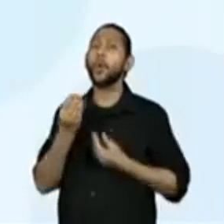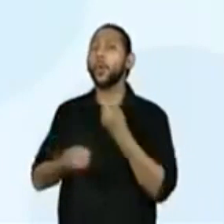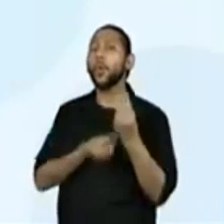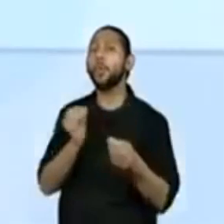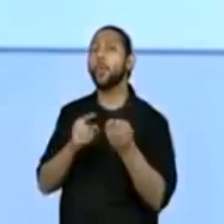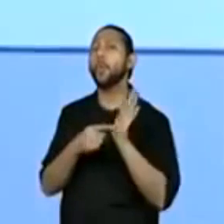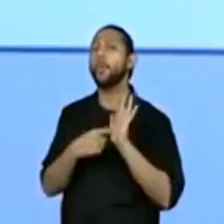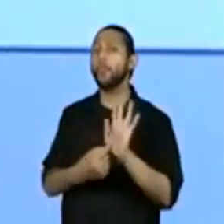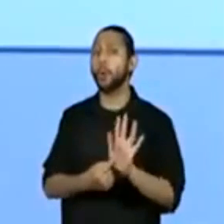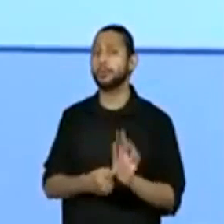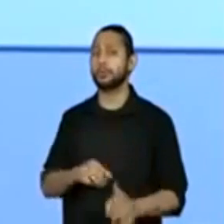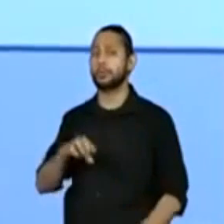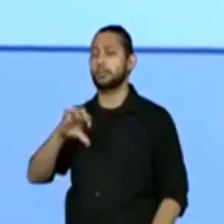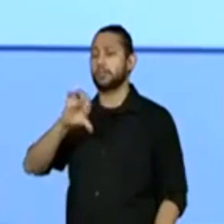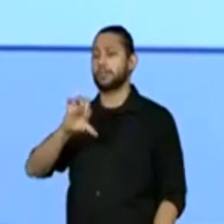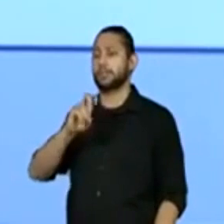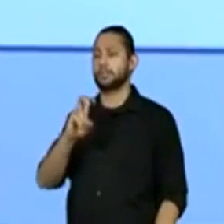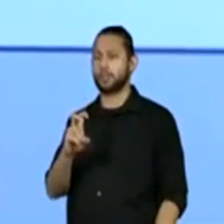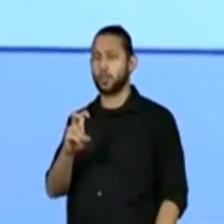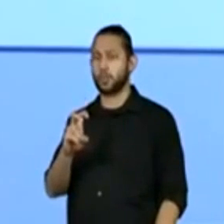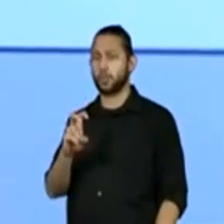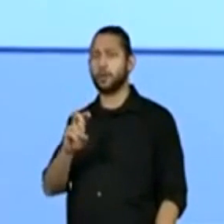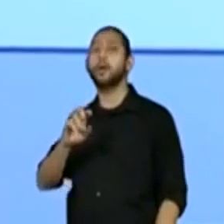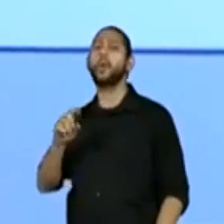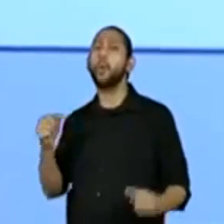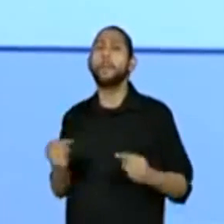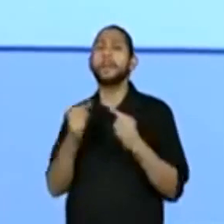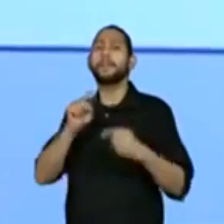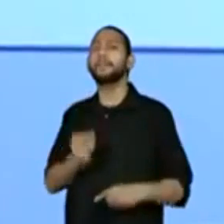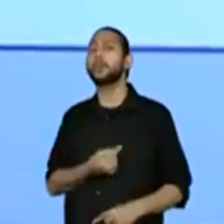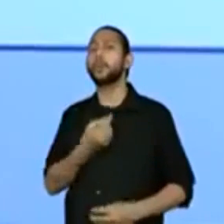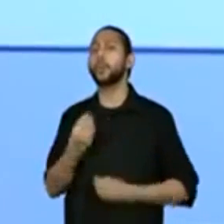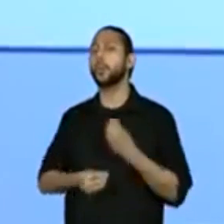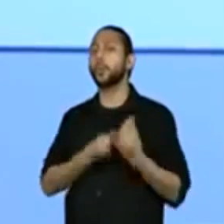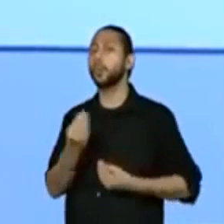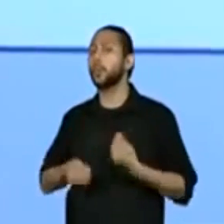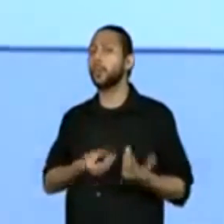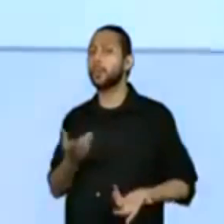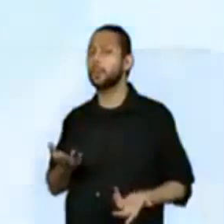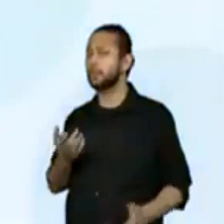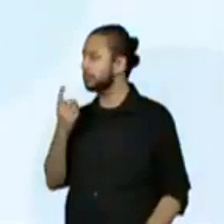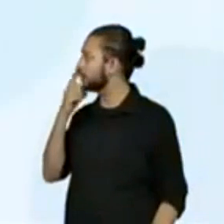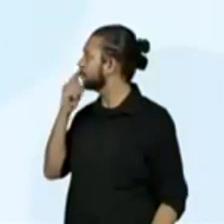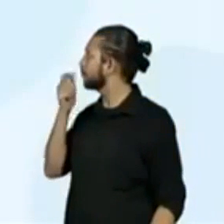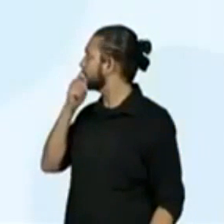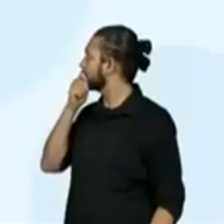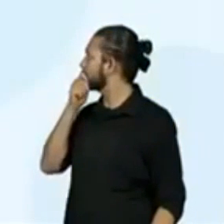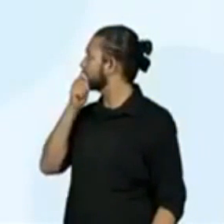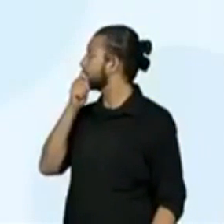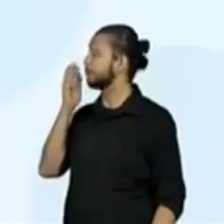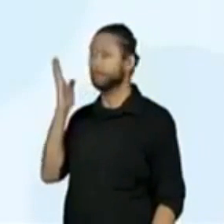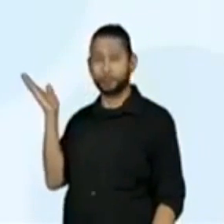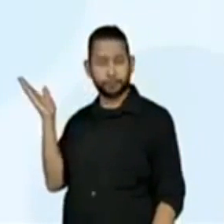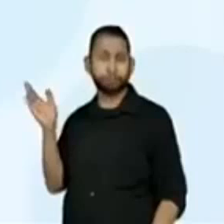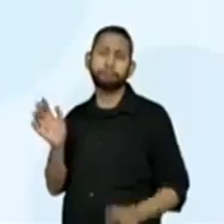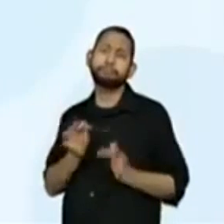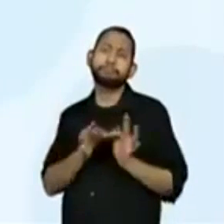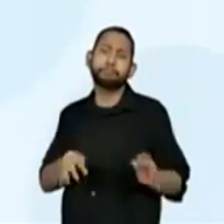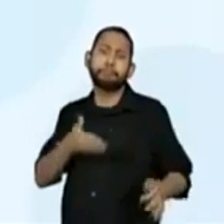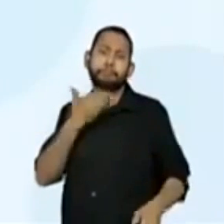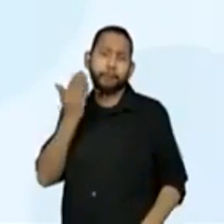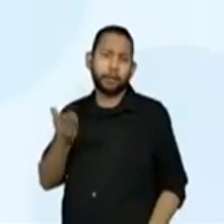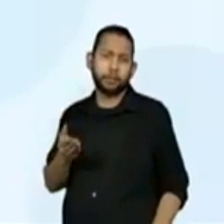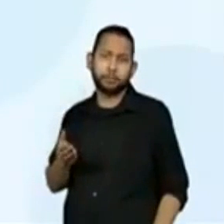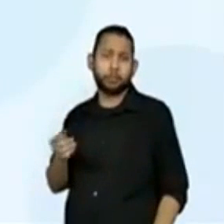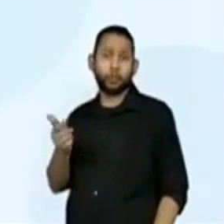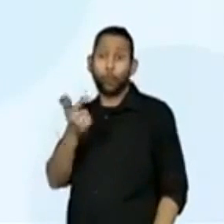representa 95 centésimos ou 95 centavos em número decimal? Simples. Não tenho